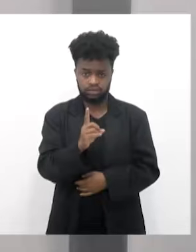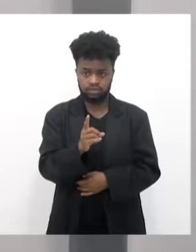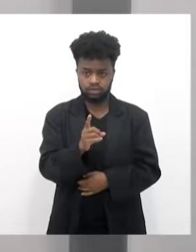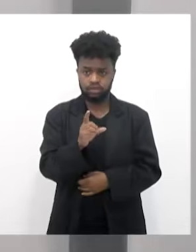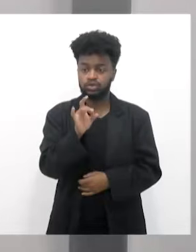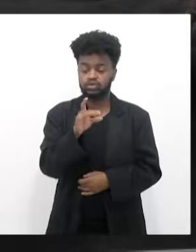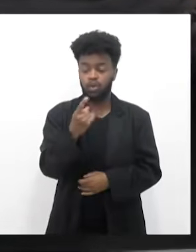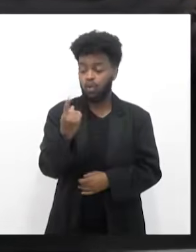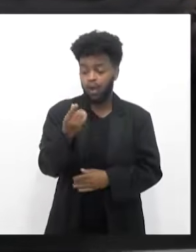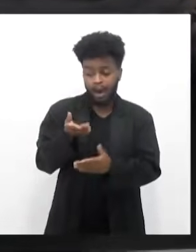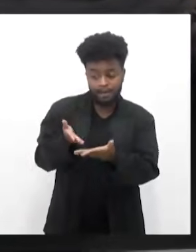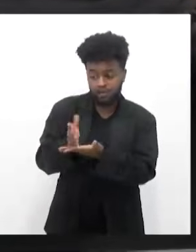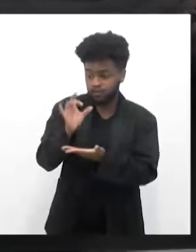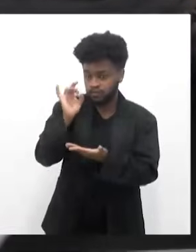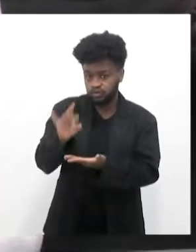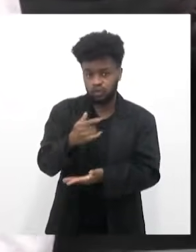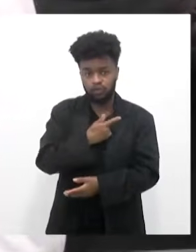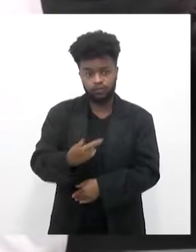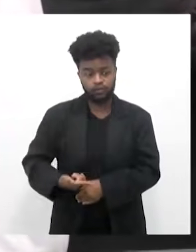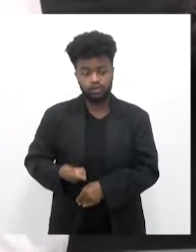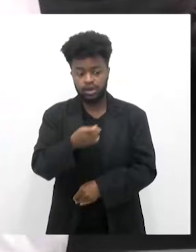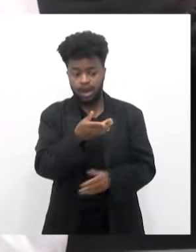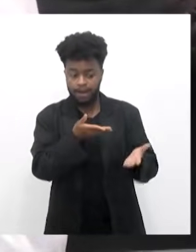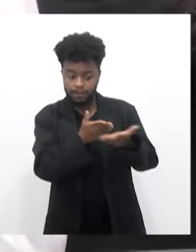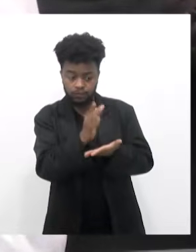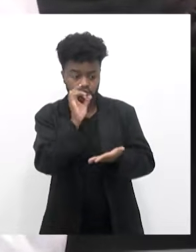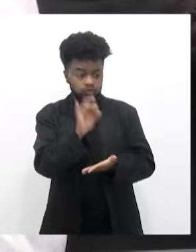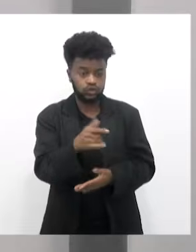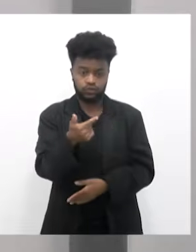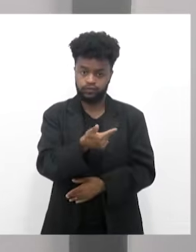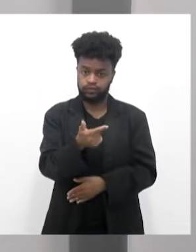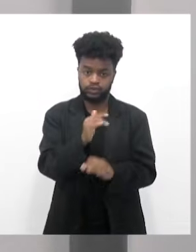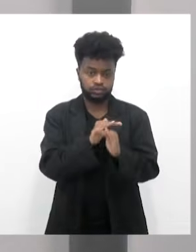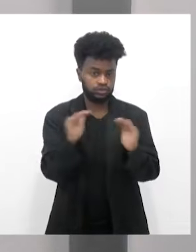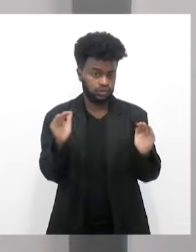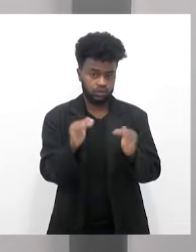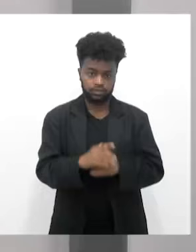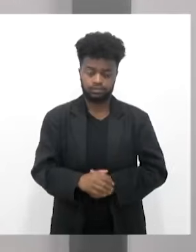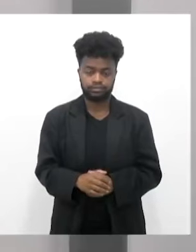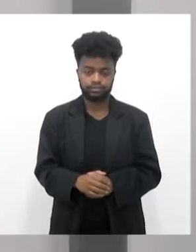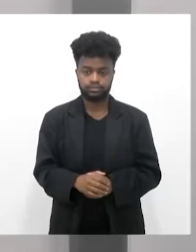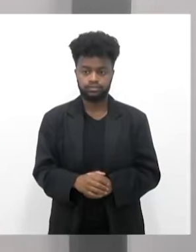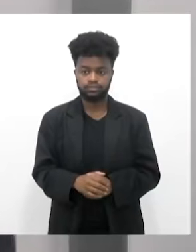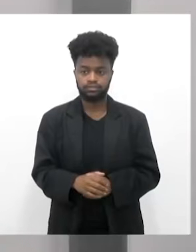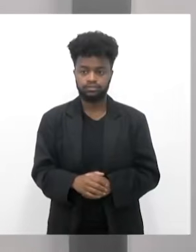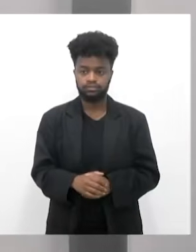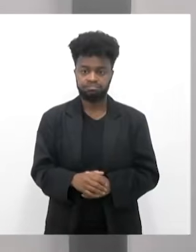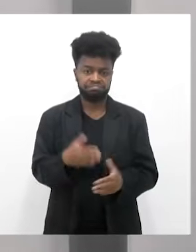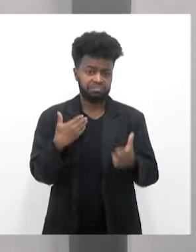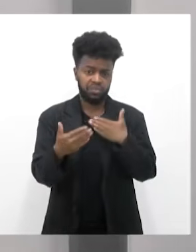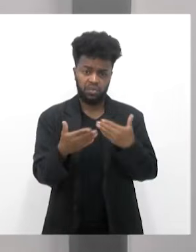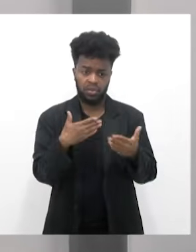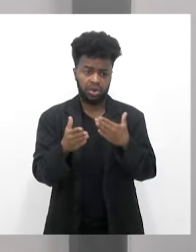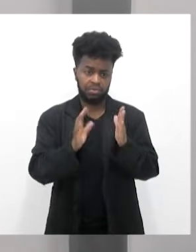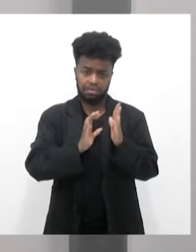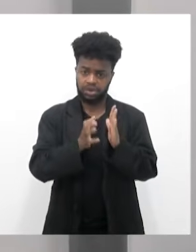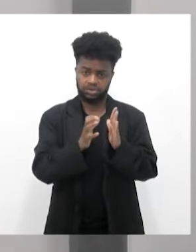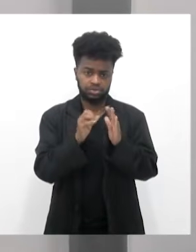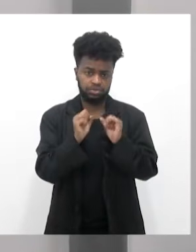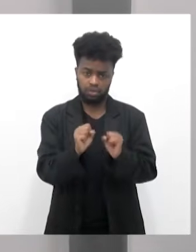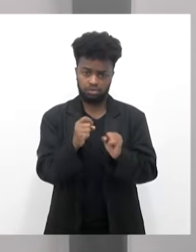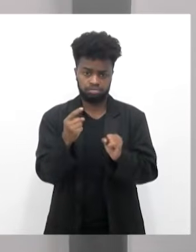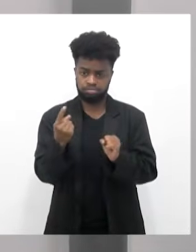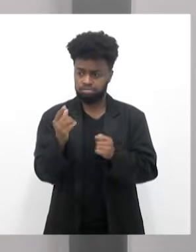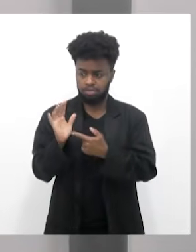registro governador vice, e outro só para Um vice. registro individual para governador e um para vice. Independente da natureza partidária, um apresentou, o